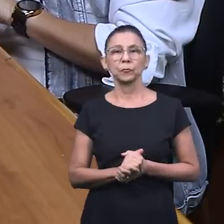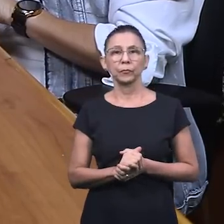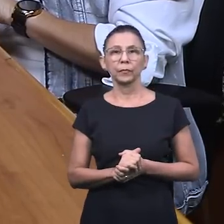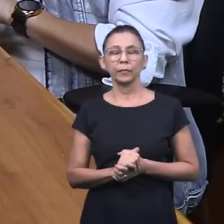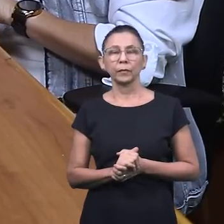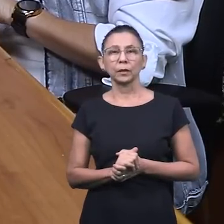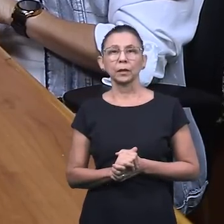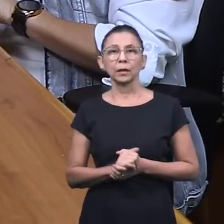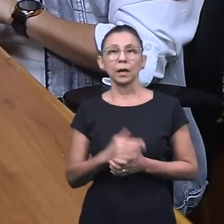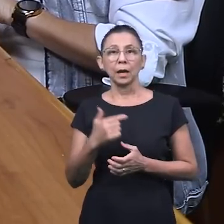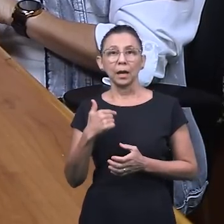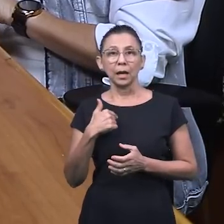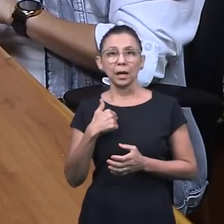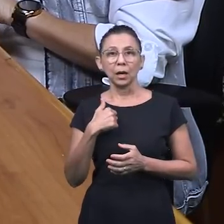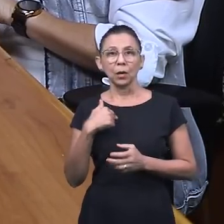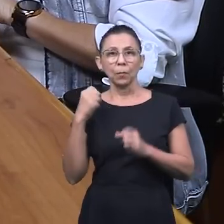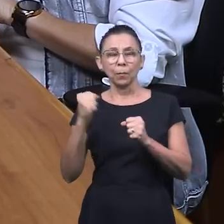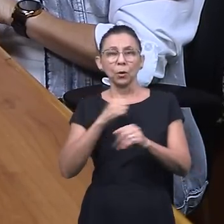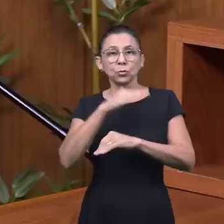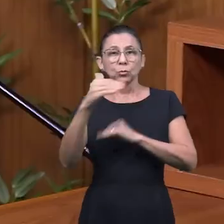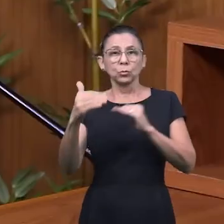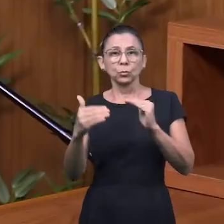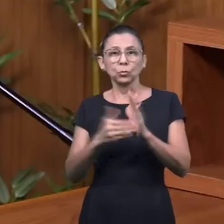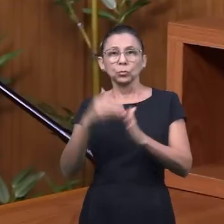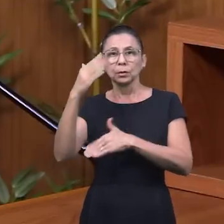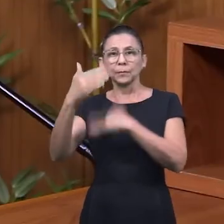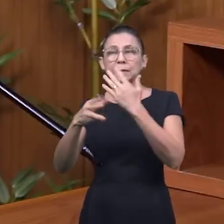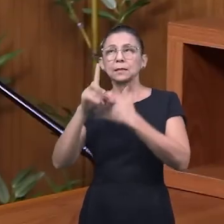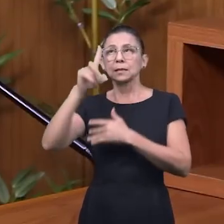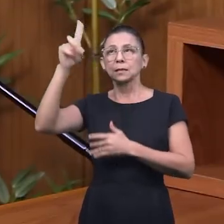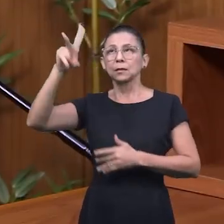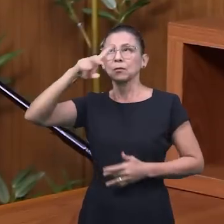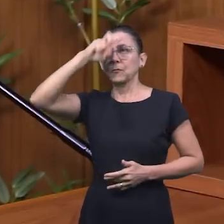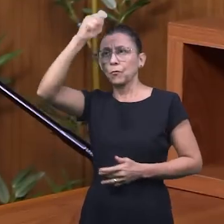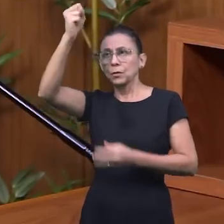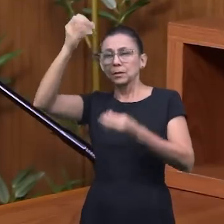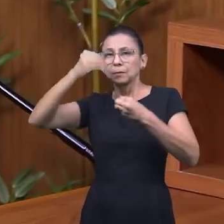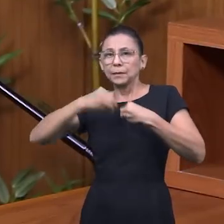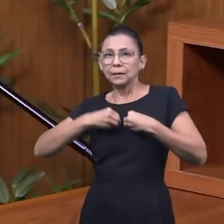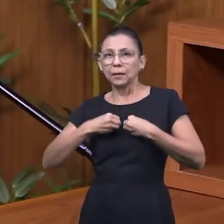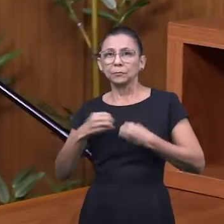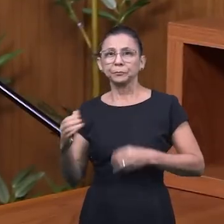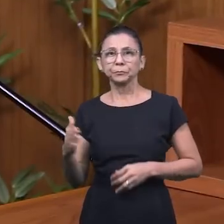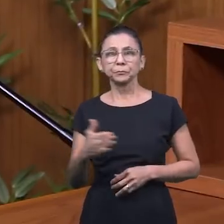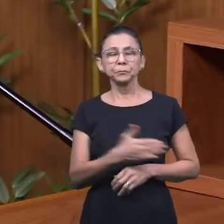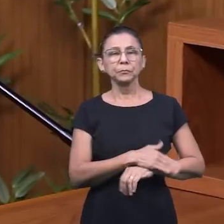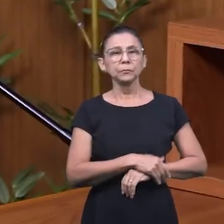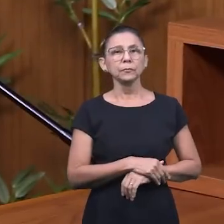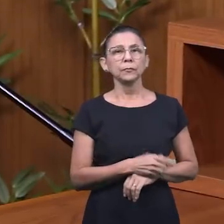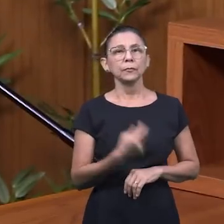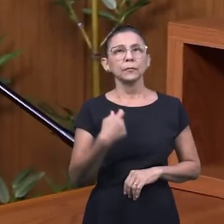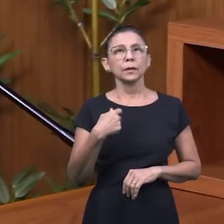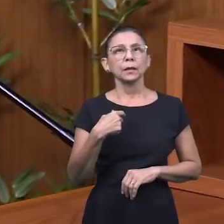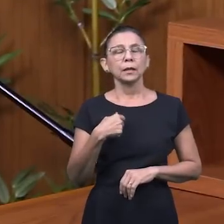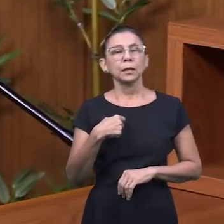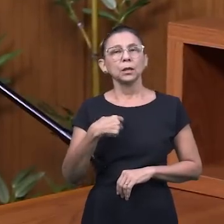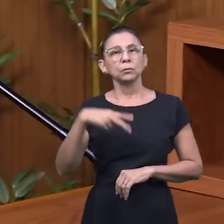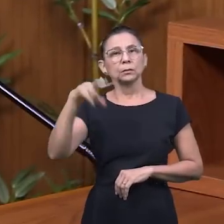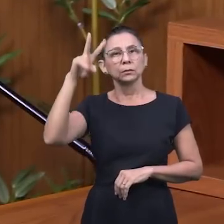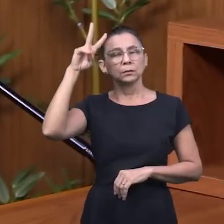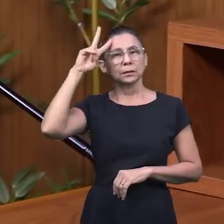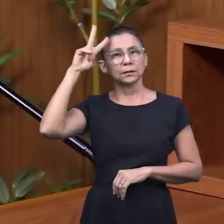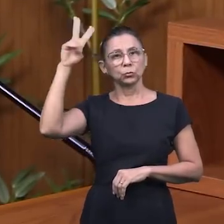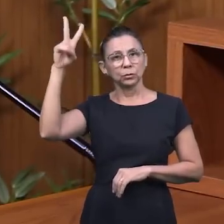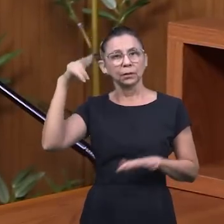tudo posso naquele que me fortalece. Na segunda-feira, meu irmão foi apresentar o TCC, foi reprovado em uma